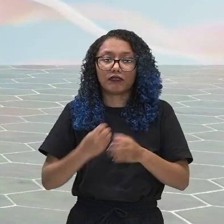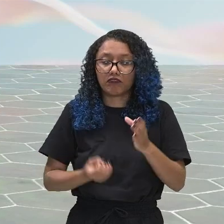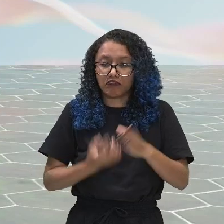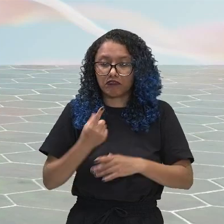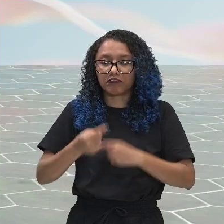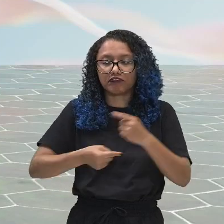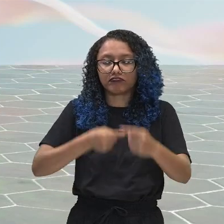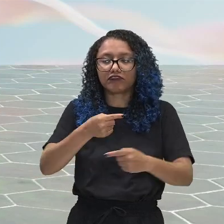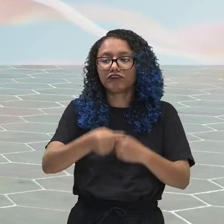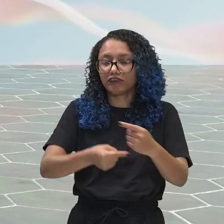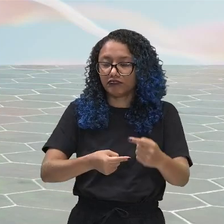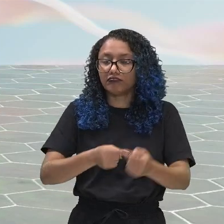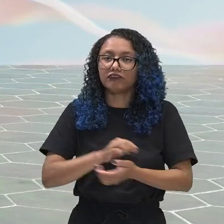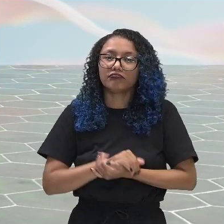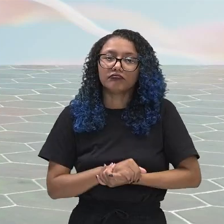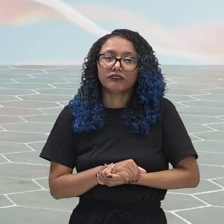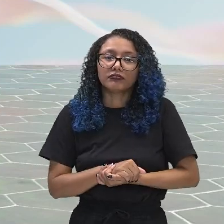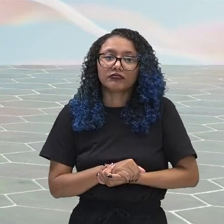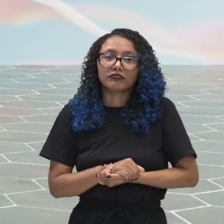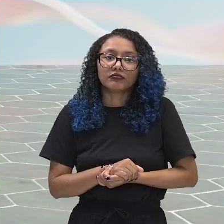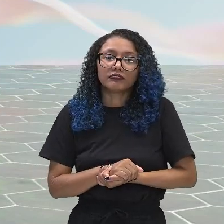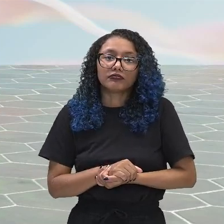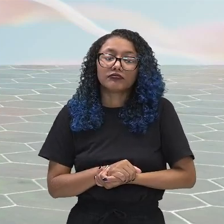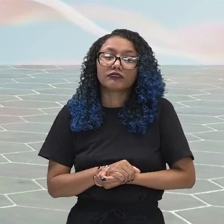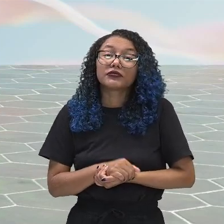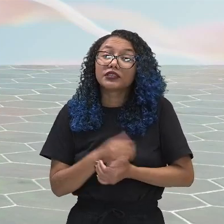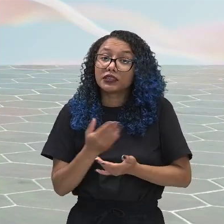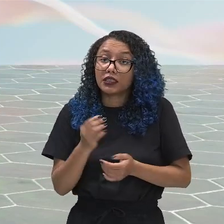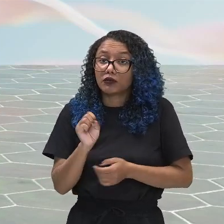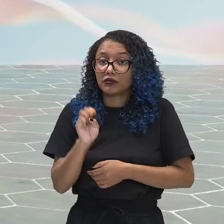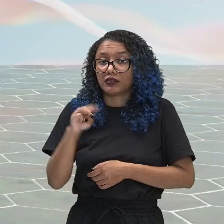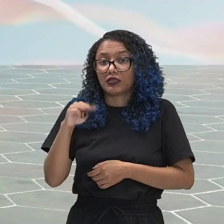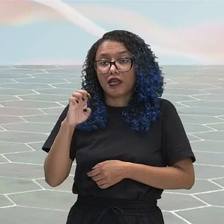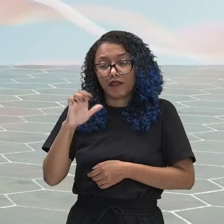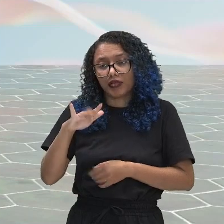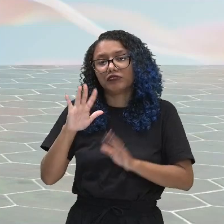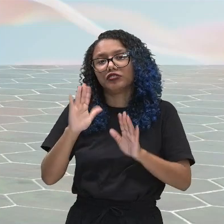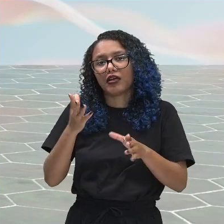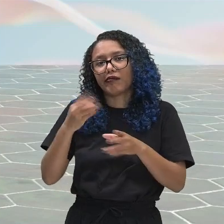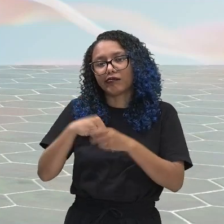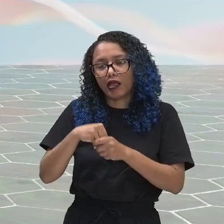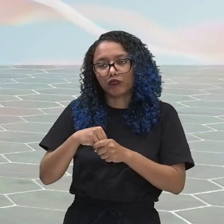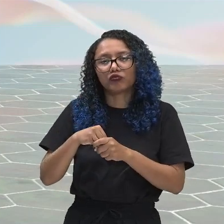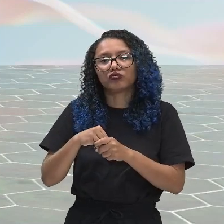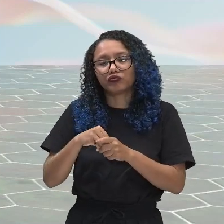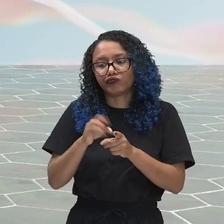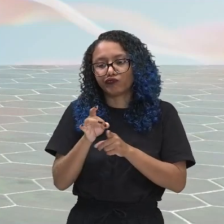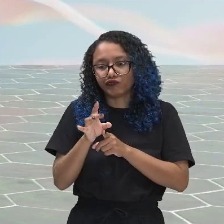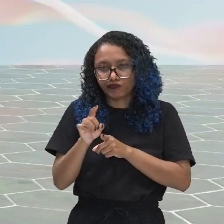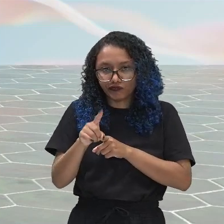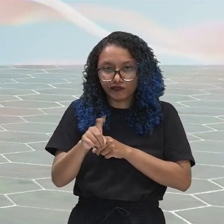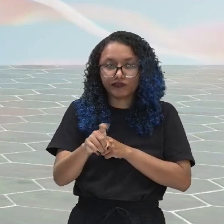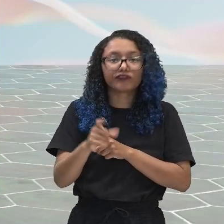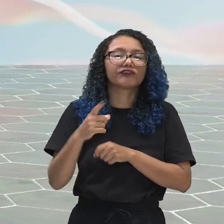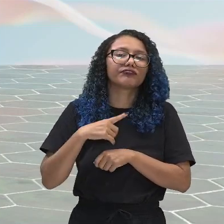nosso assunto aí que nós tratamos, né, ele já vai conter espermatozoides aptos ali a esse processo